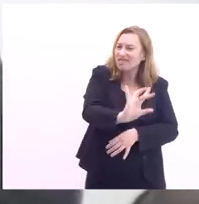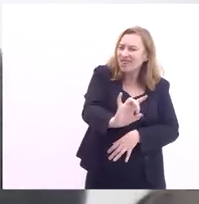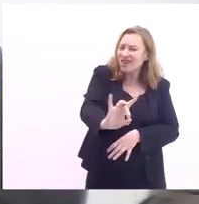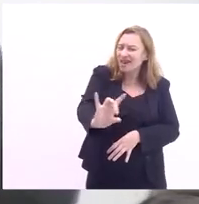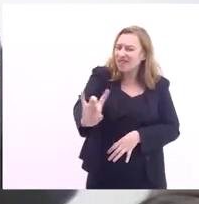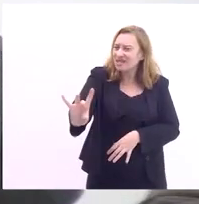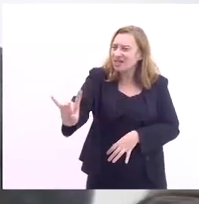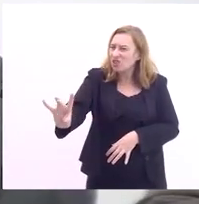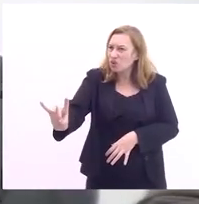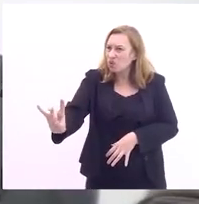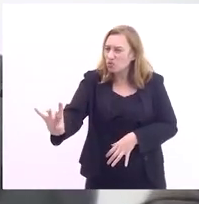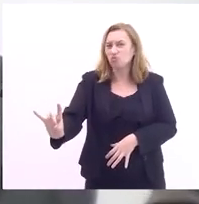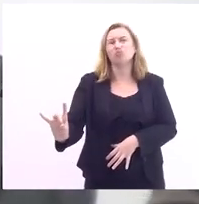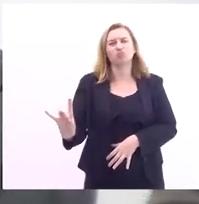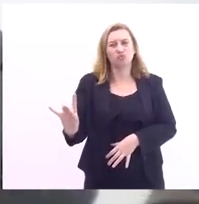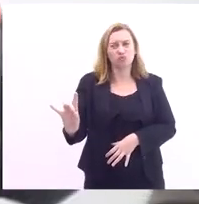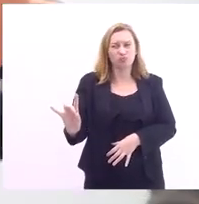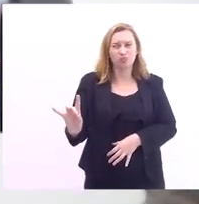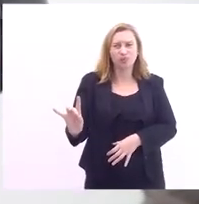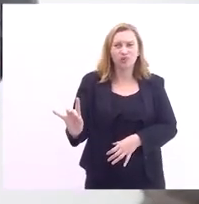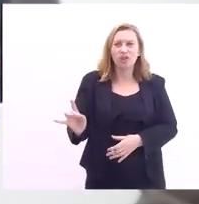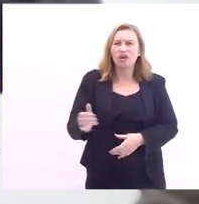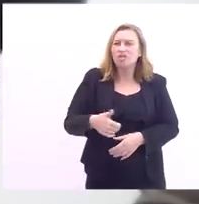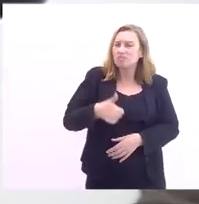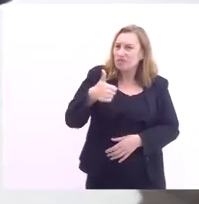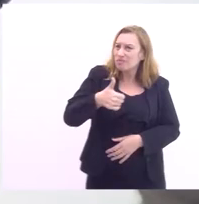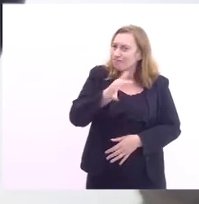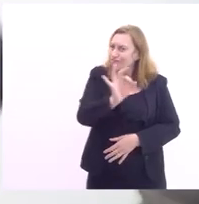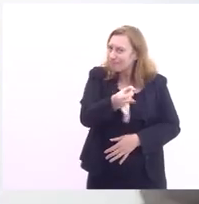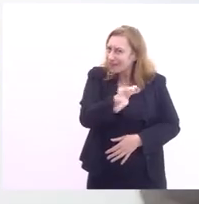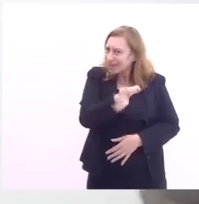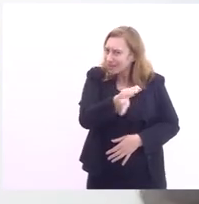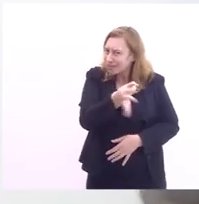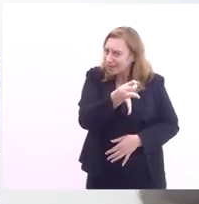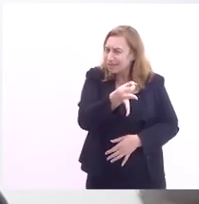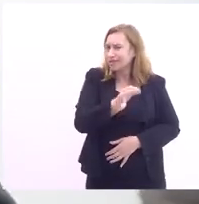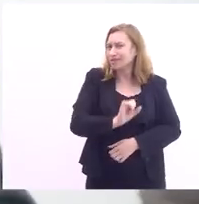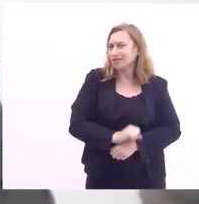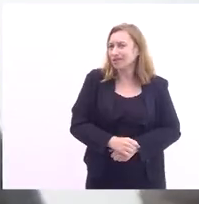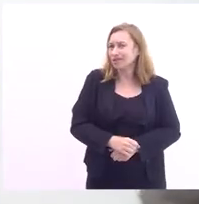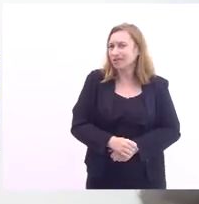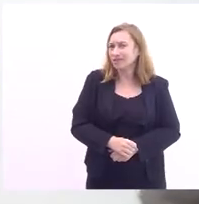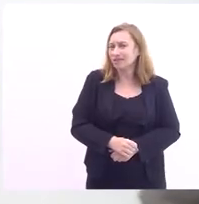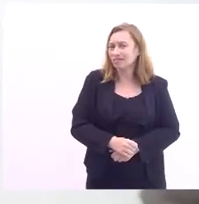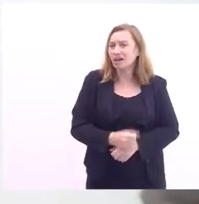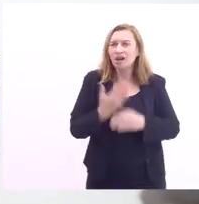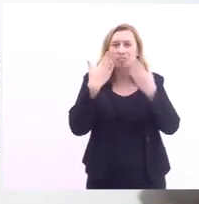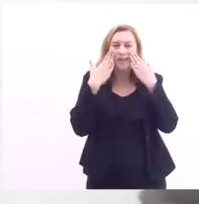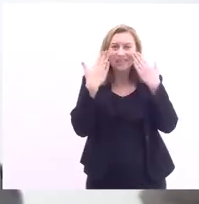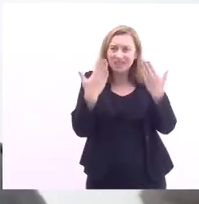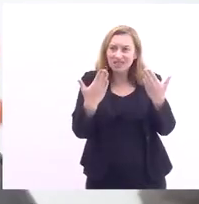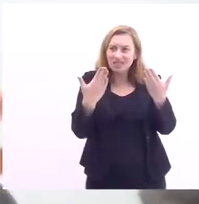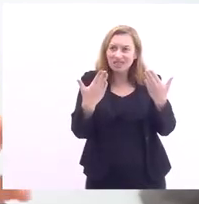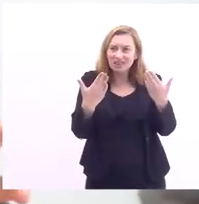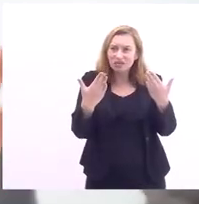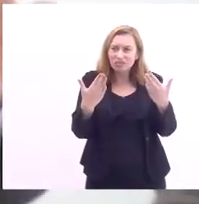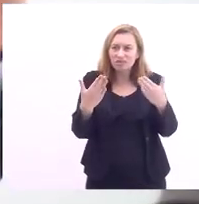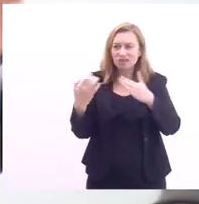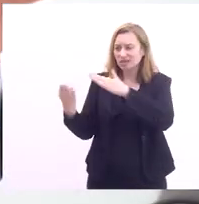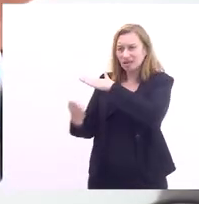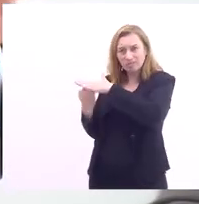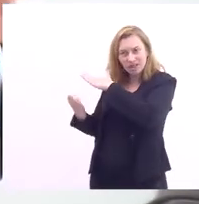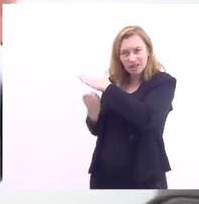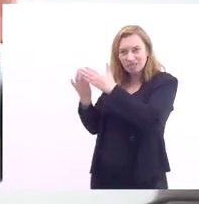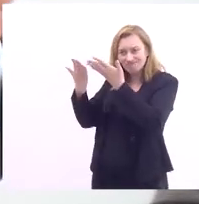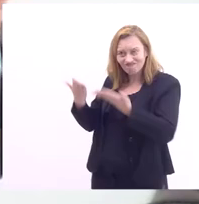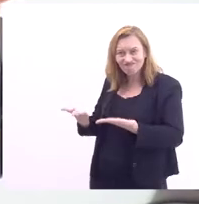assim, oficiais, primeiro, obviamente, a apresentação formal da